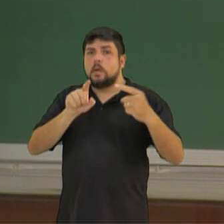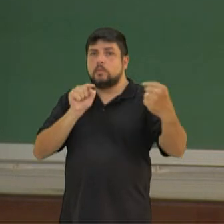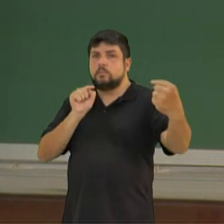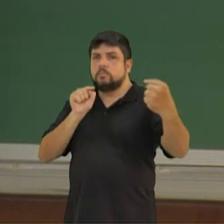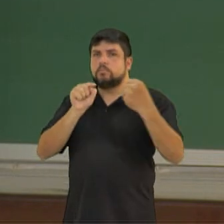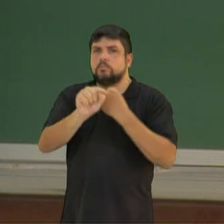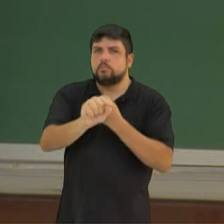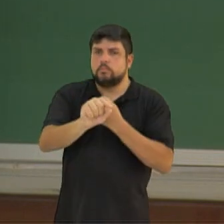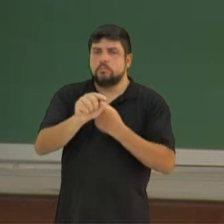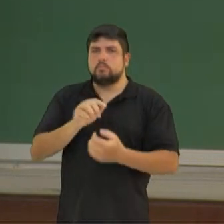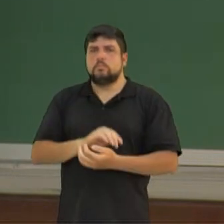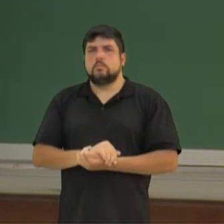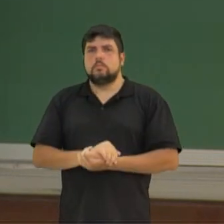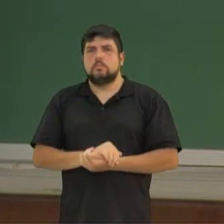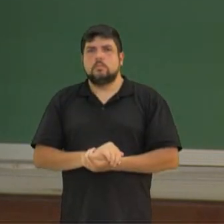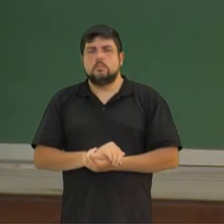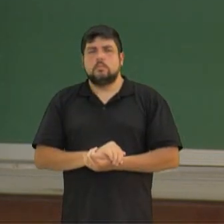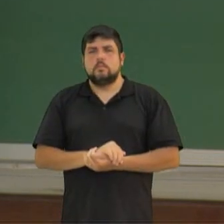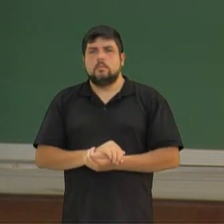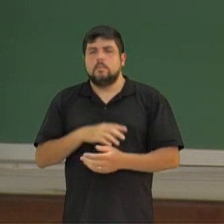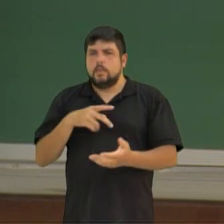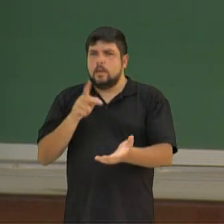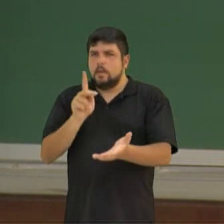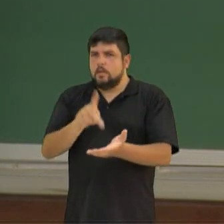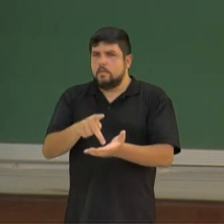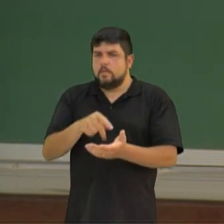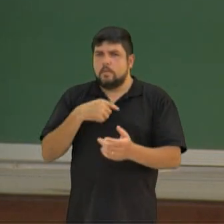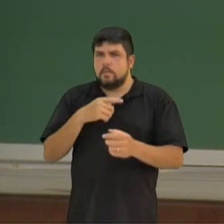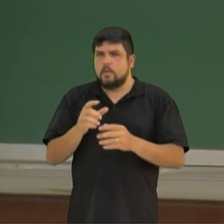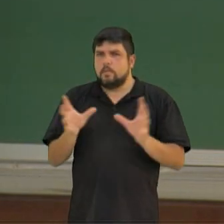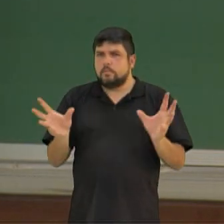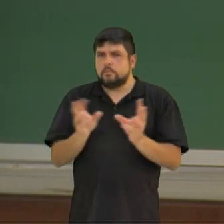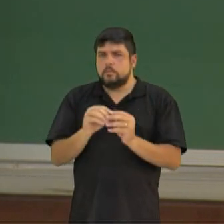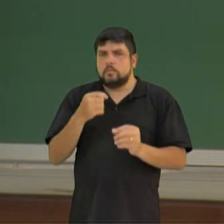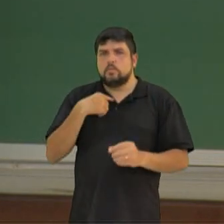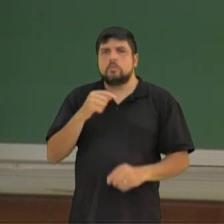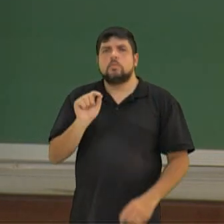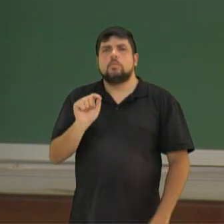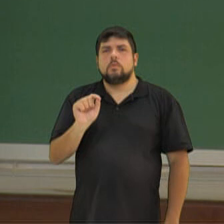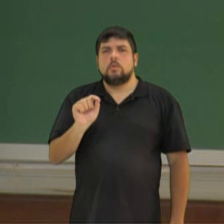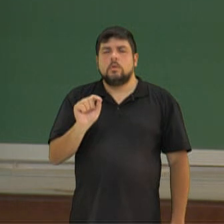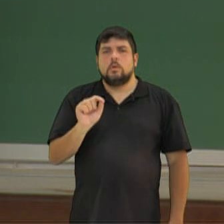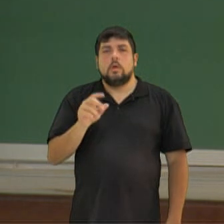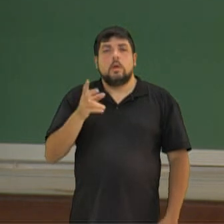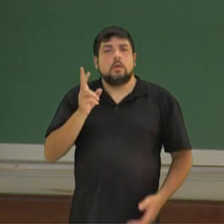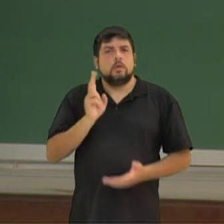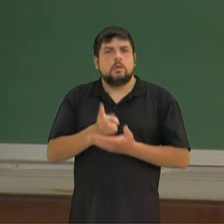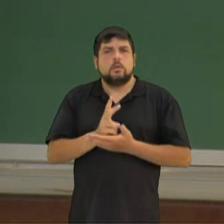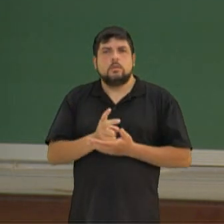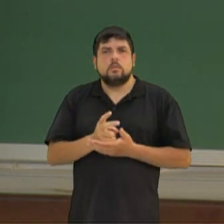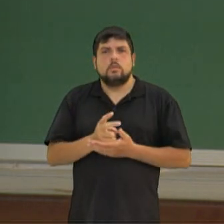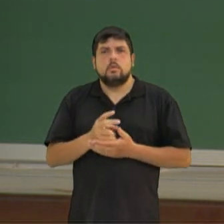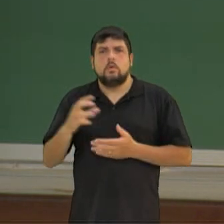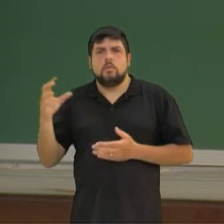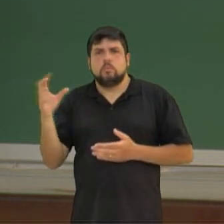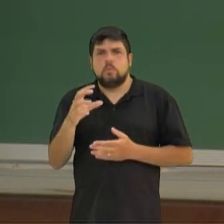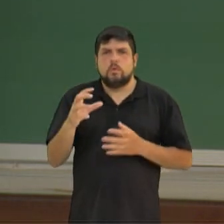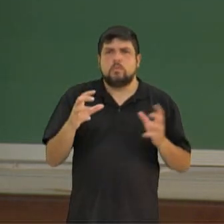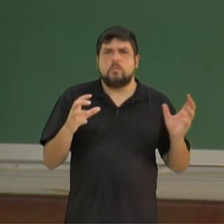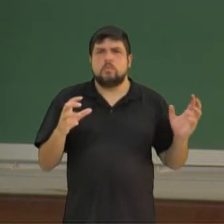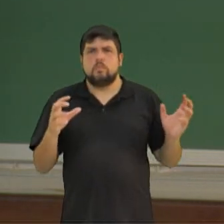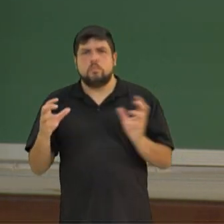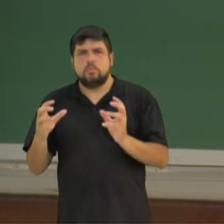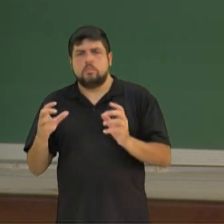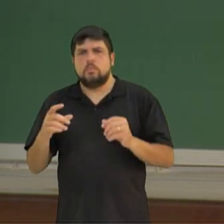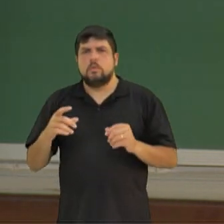Na prática, com palavras mais simples, né? O que isso quer dizer? Para toda ação tem uma reação. Para tudo que